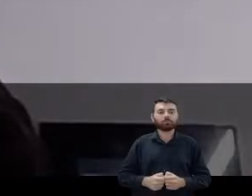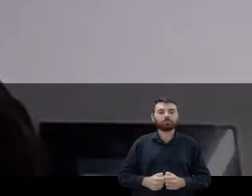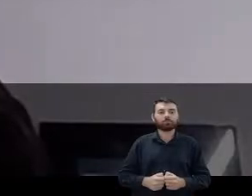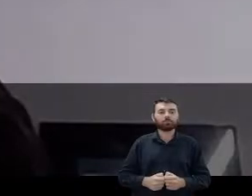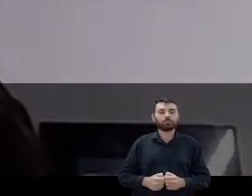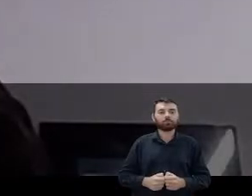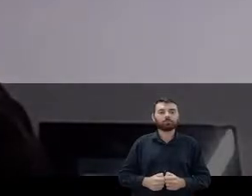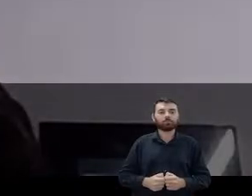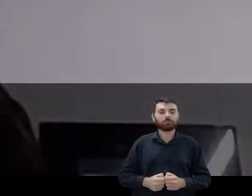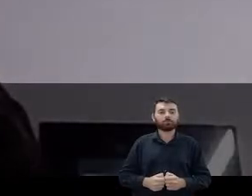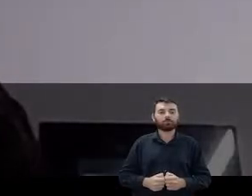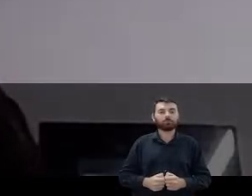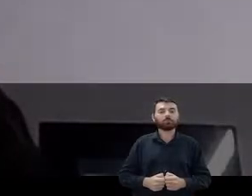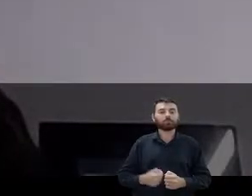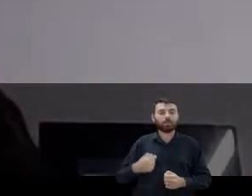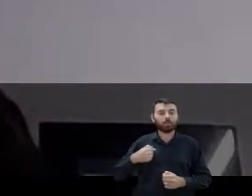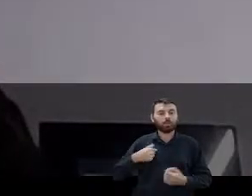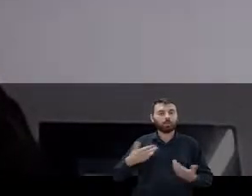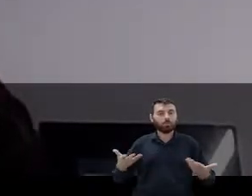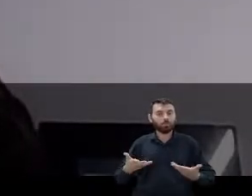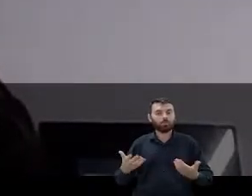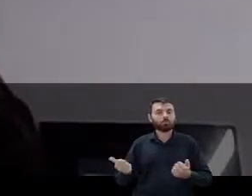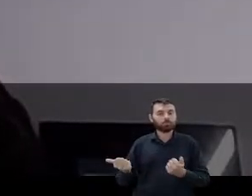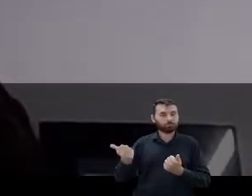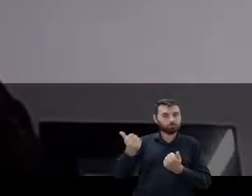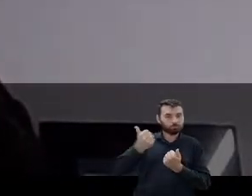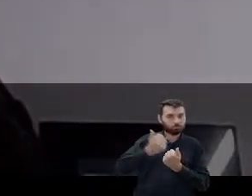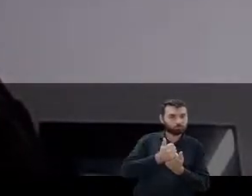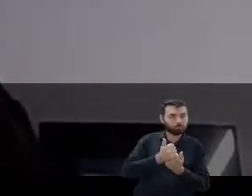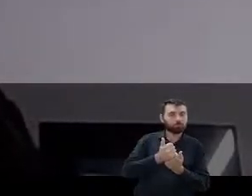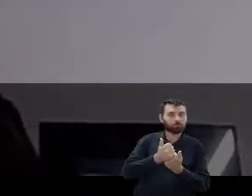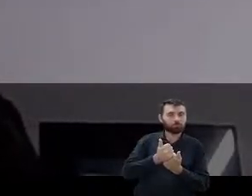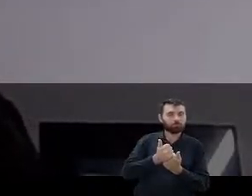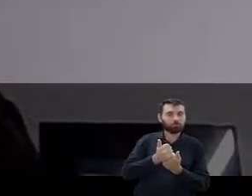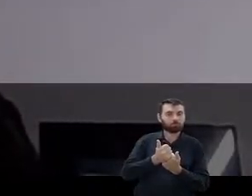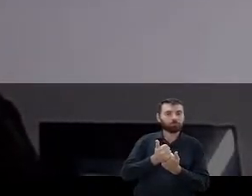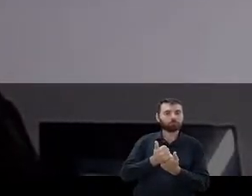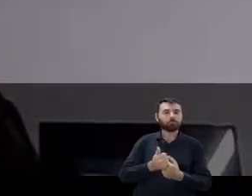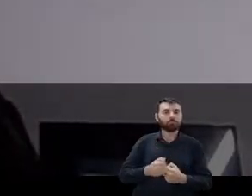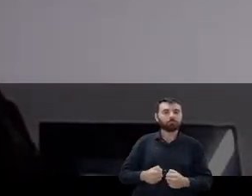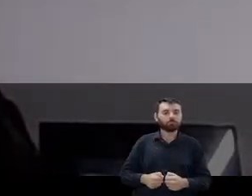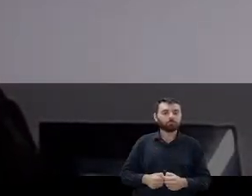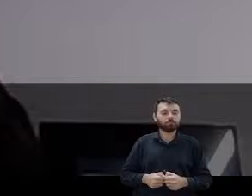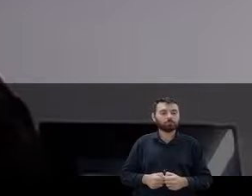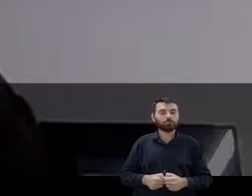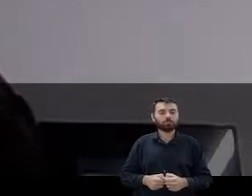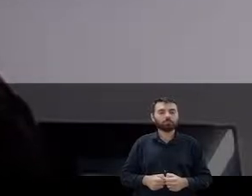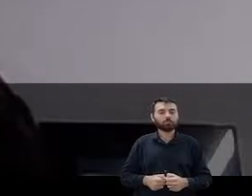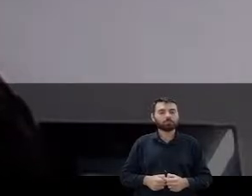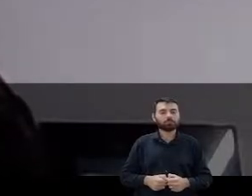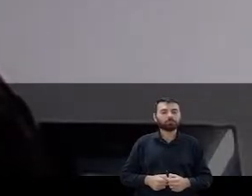e estou atuando como instituição ao colega da 24ª, está em tratamento legal.